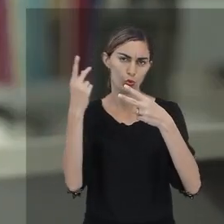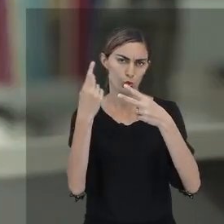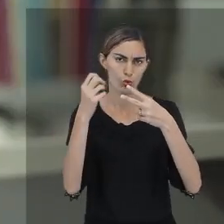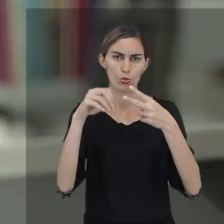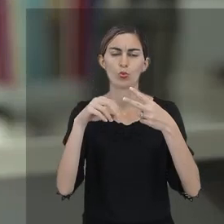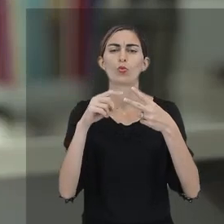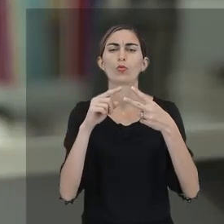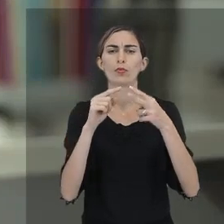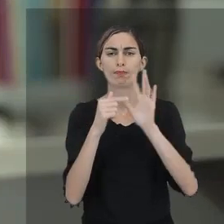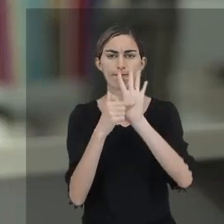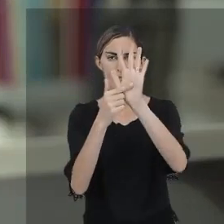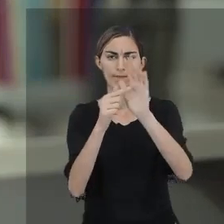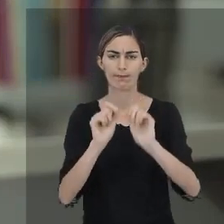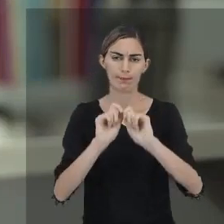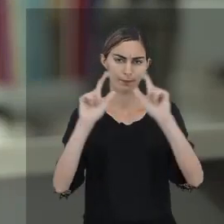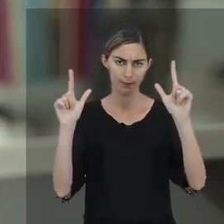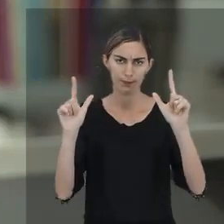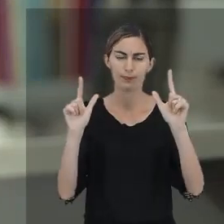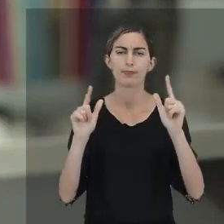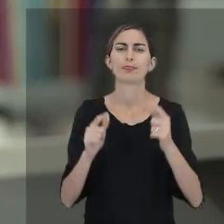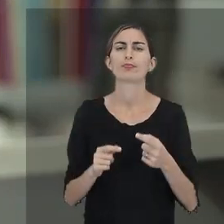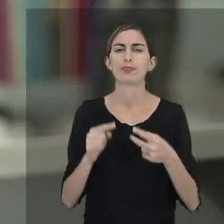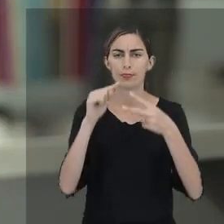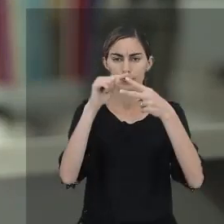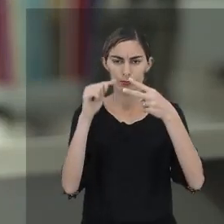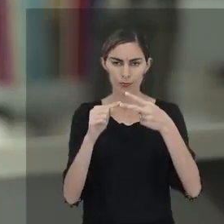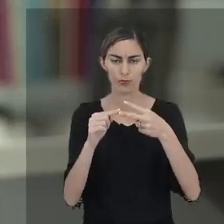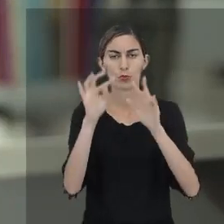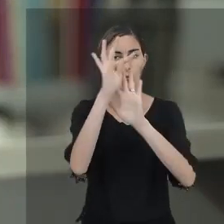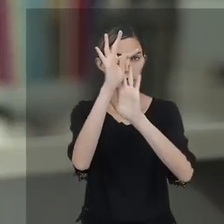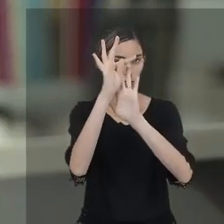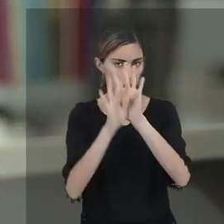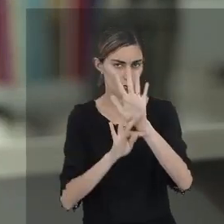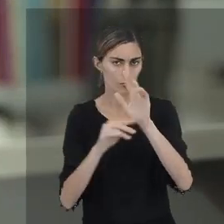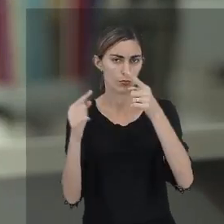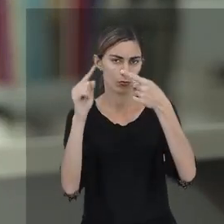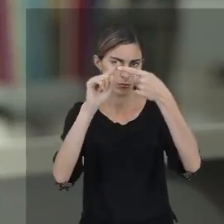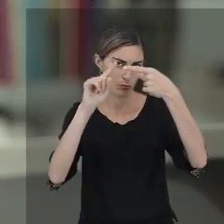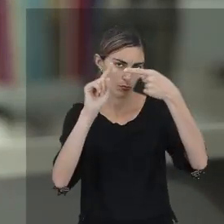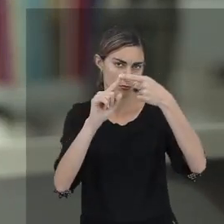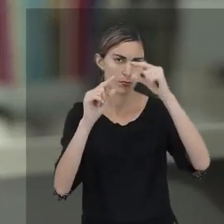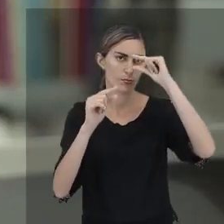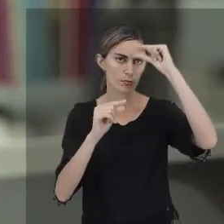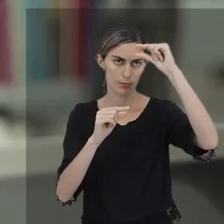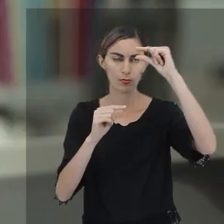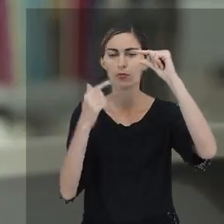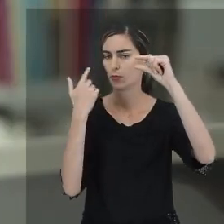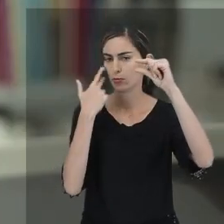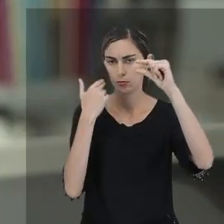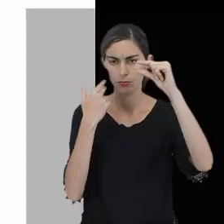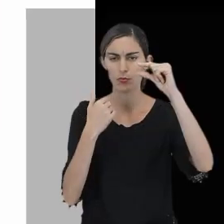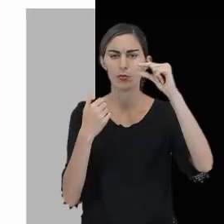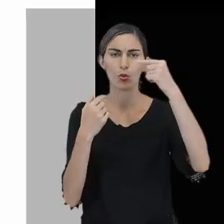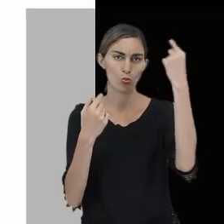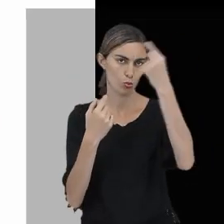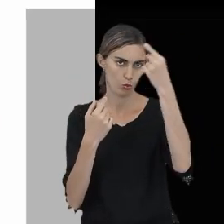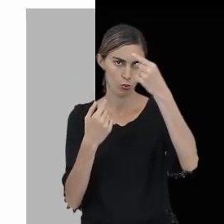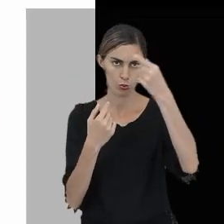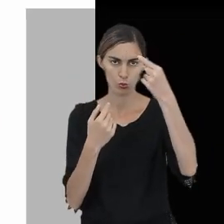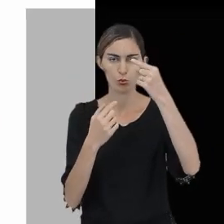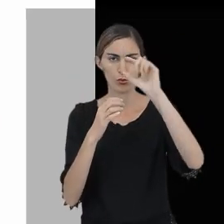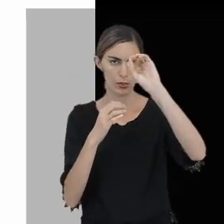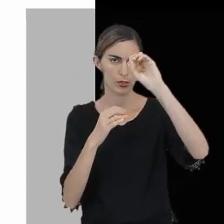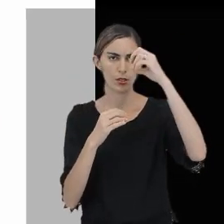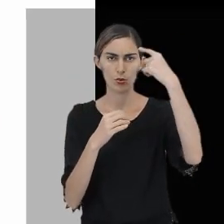que ele estão aparecendo aqui na tela certo então o texto do primeiro botão que é um botão comum vai ser botão 101